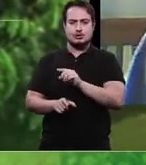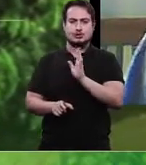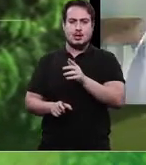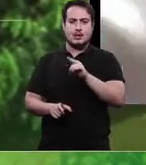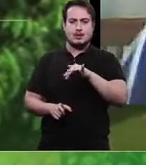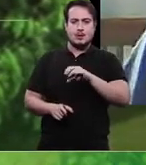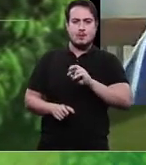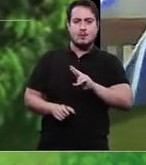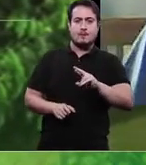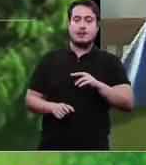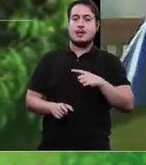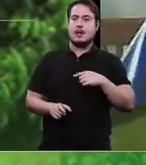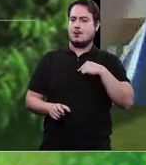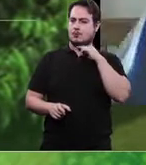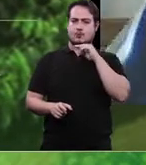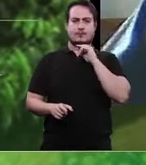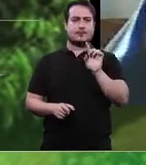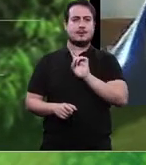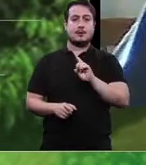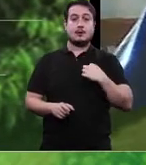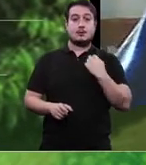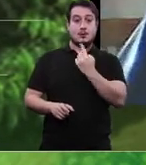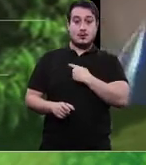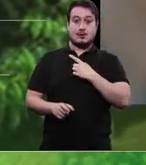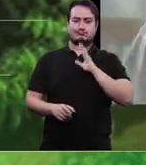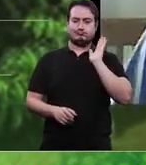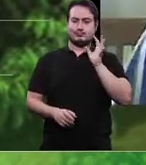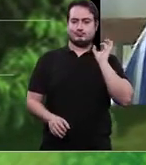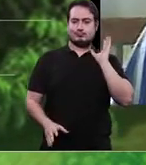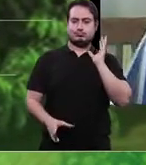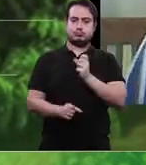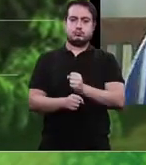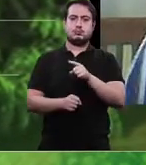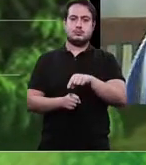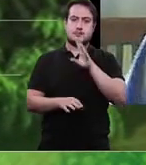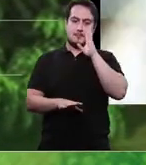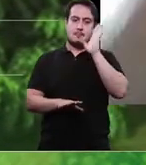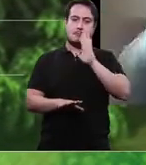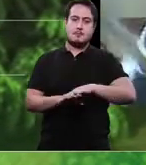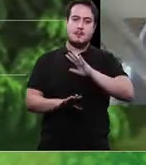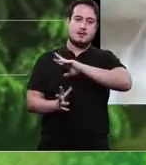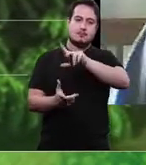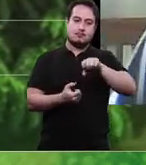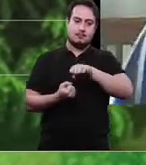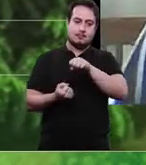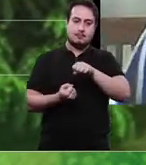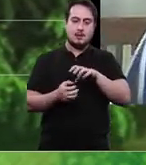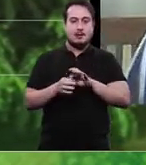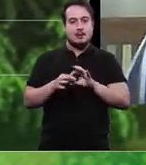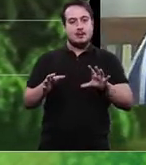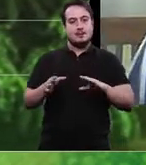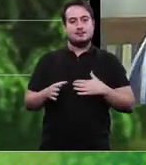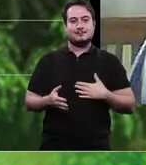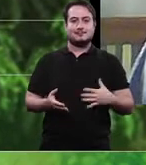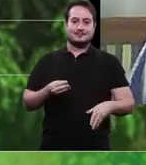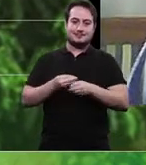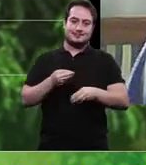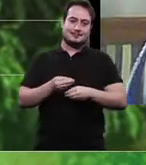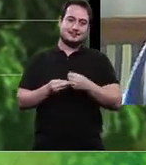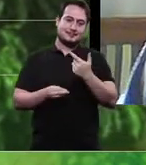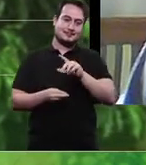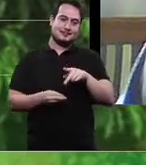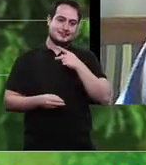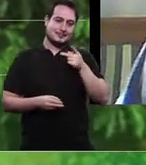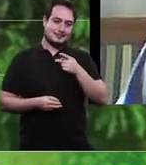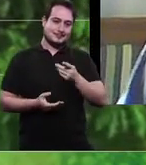aqui, não tenho dúvida que somos muito mais eficientes e muito mais sustentáveis. Então, eu deixo as outras considerações para outra